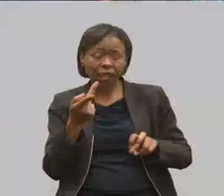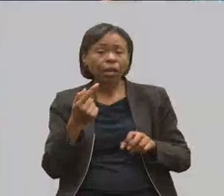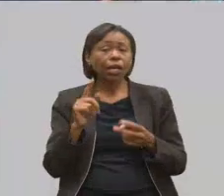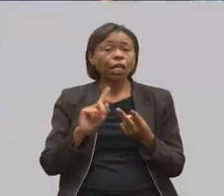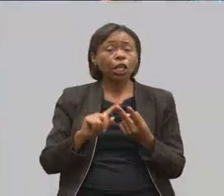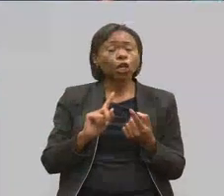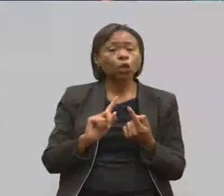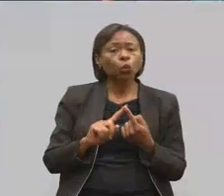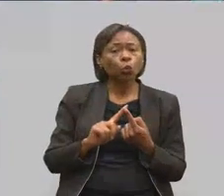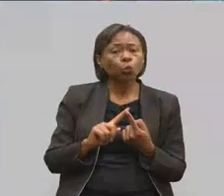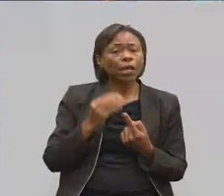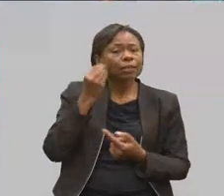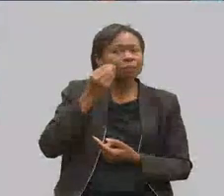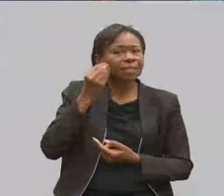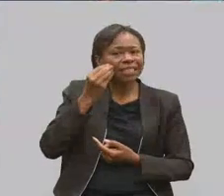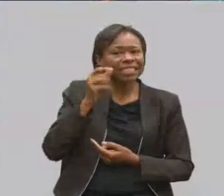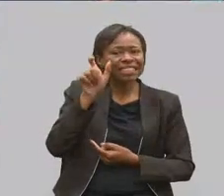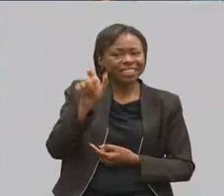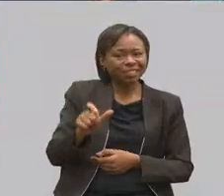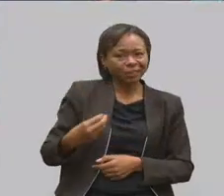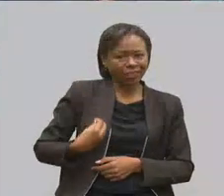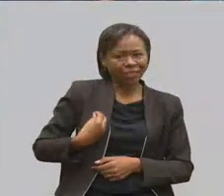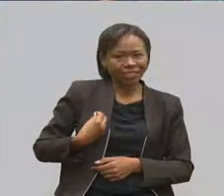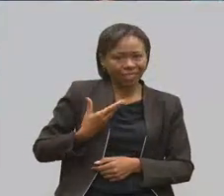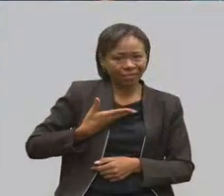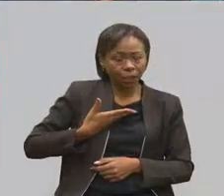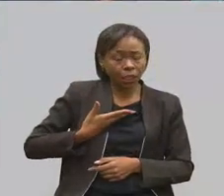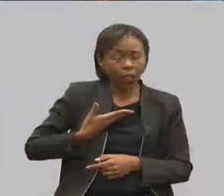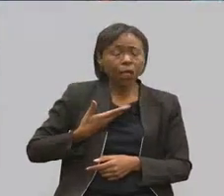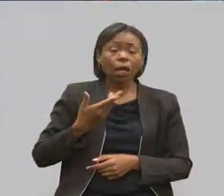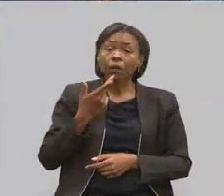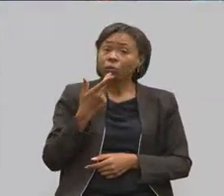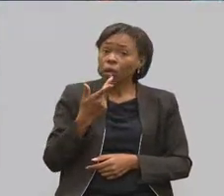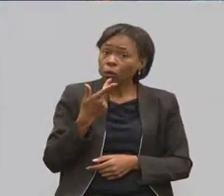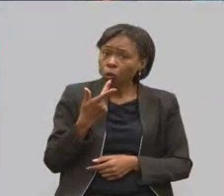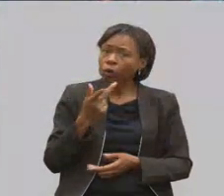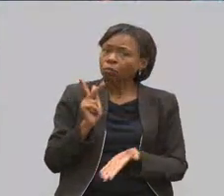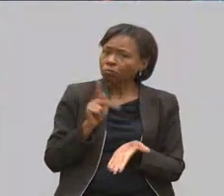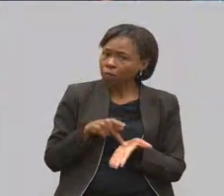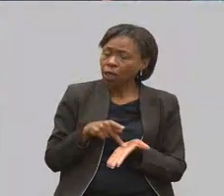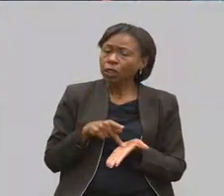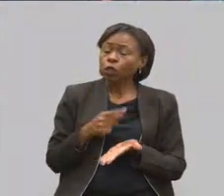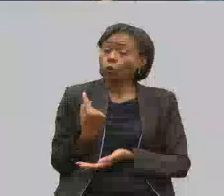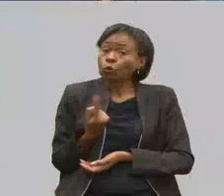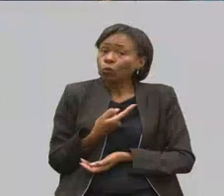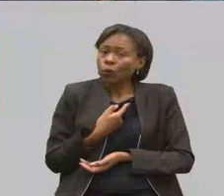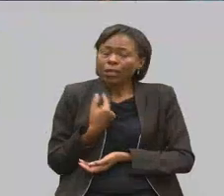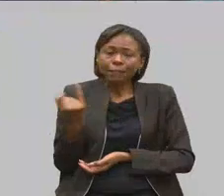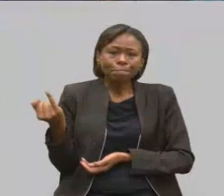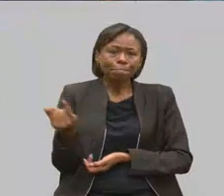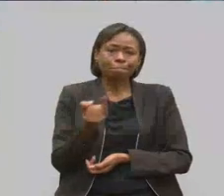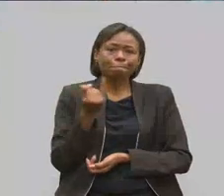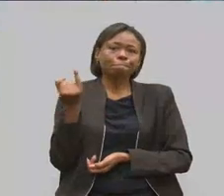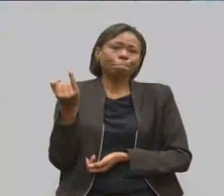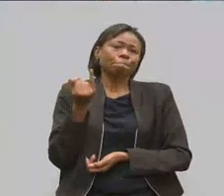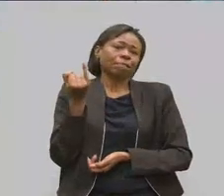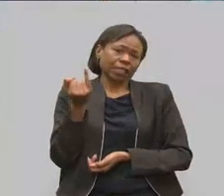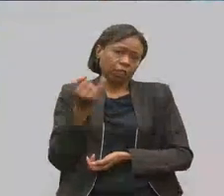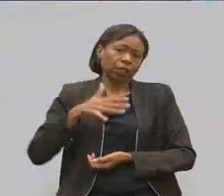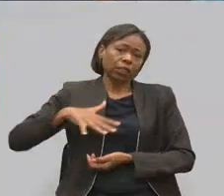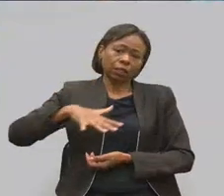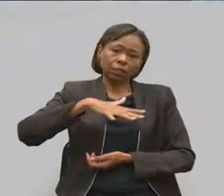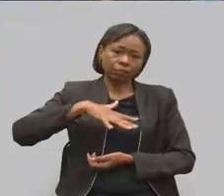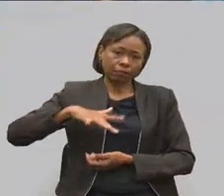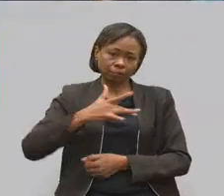aí também é que nós somos fundamentais na na na saúde